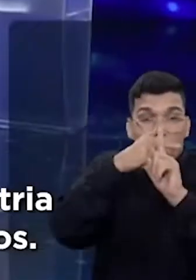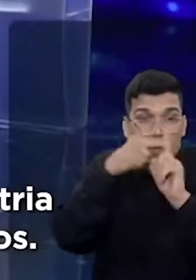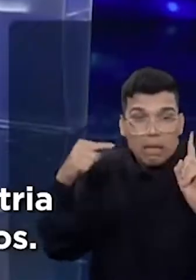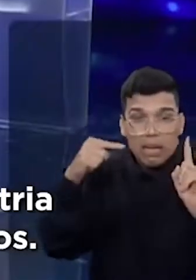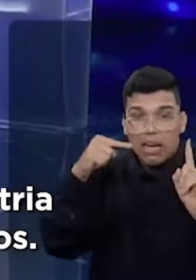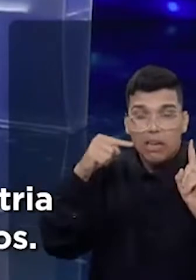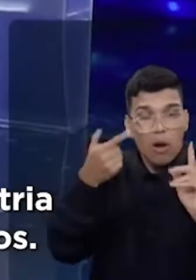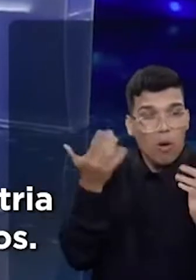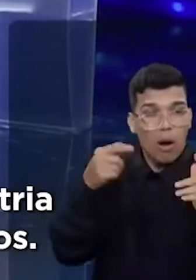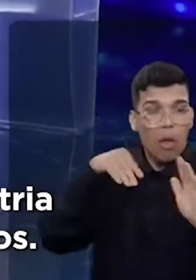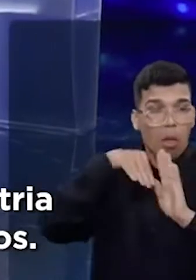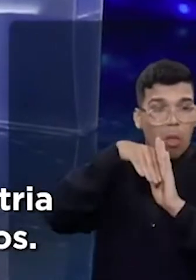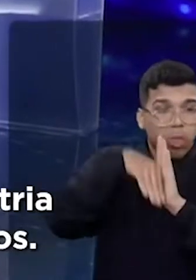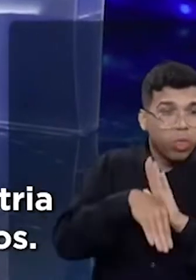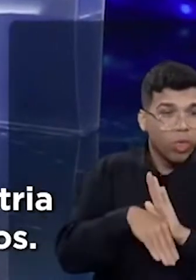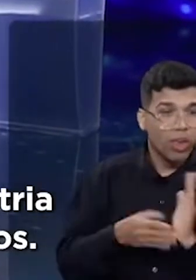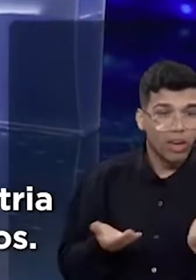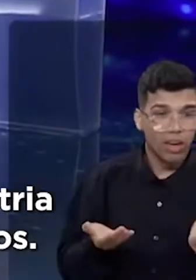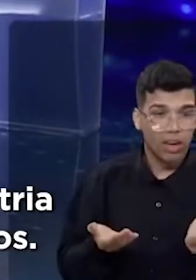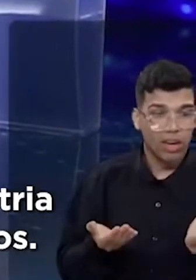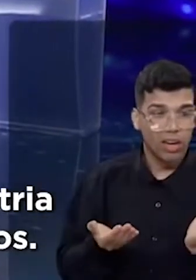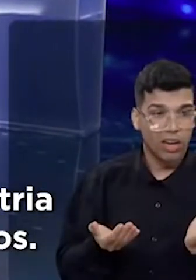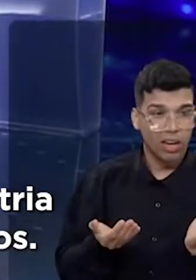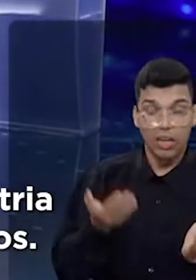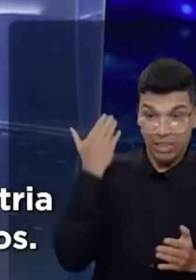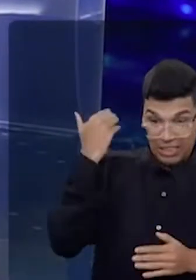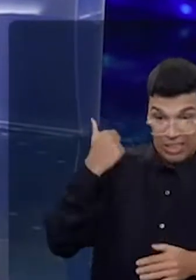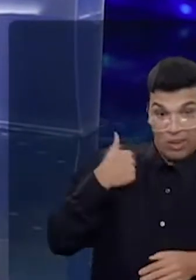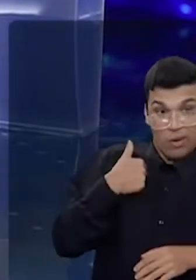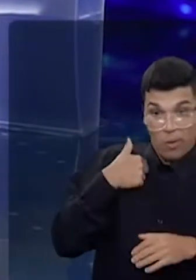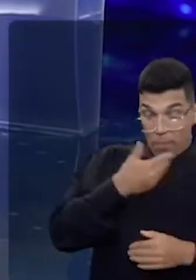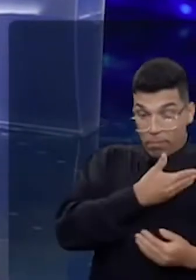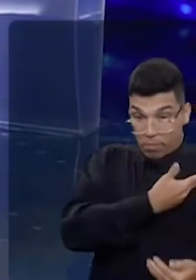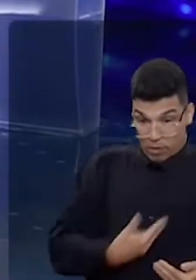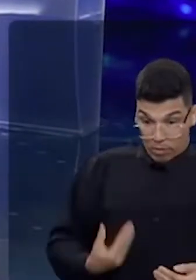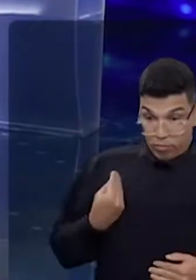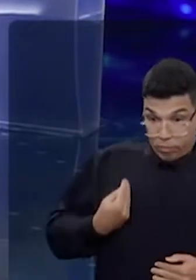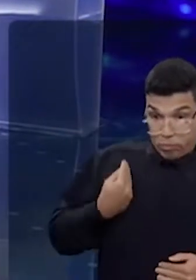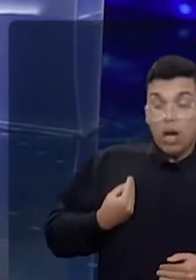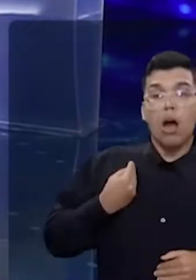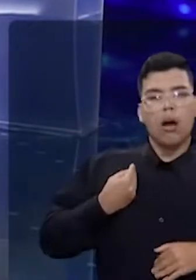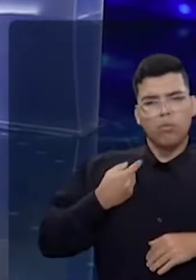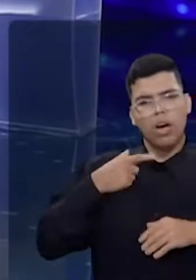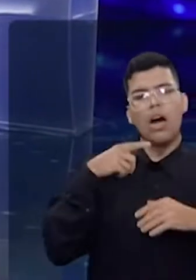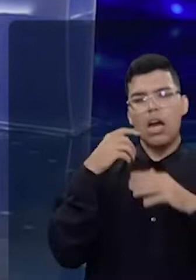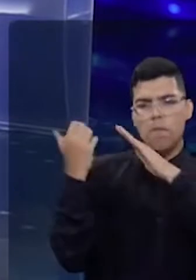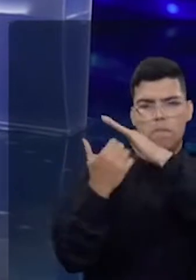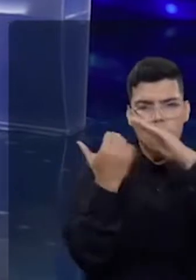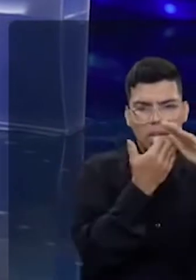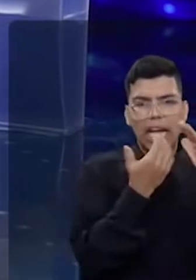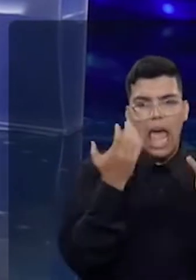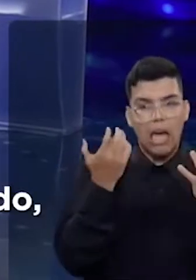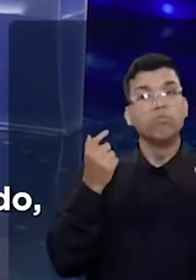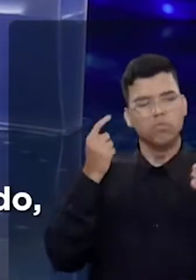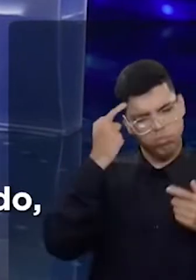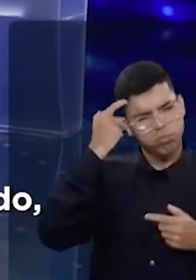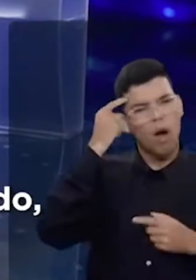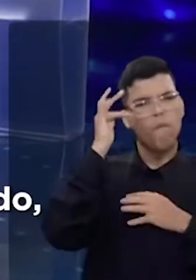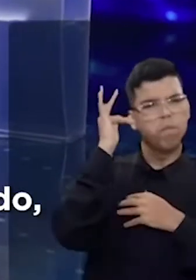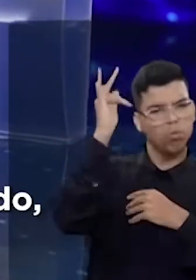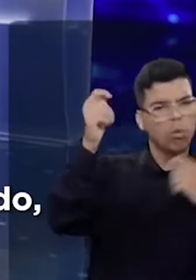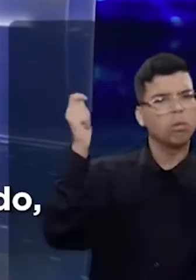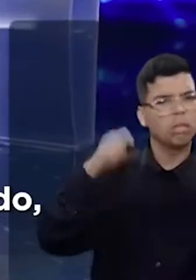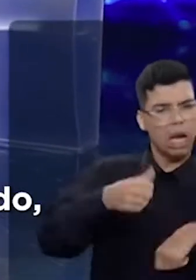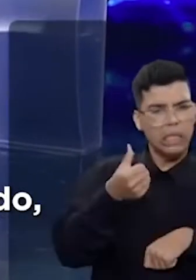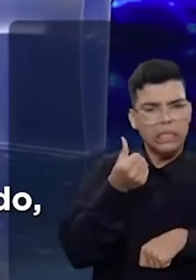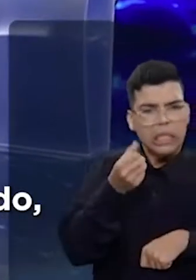a estimativa da indústria automobilística era chegar a 6 milhões de carros. Então, veja, nós estamos com a economia atrofiada, uma